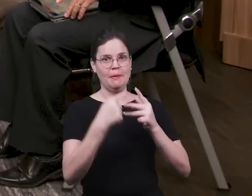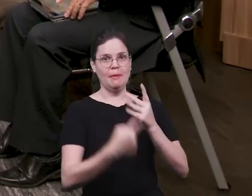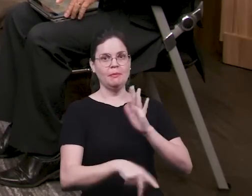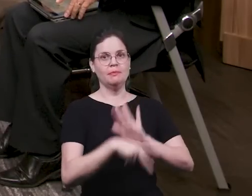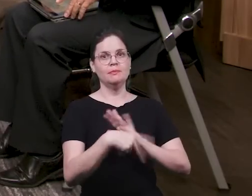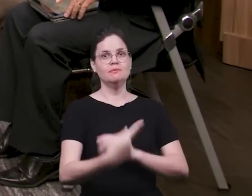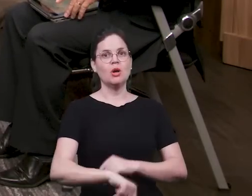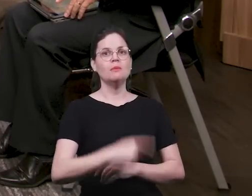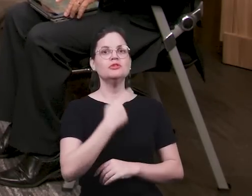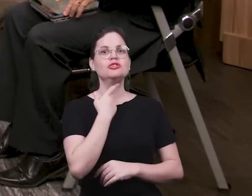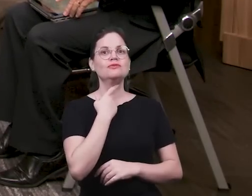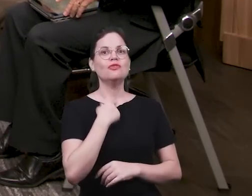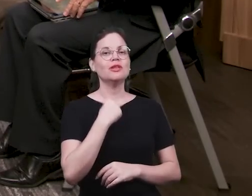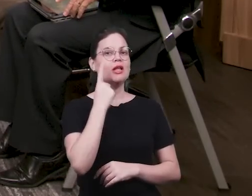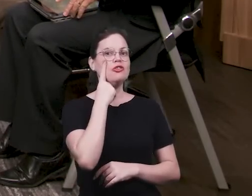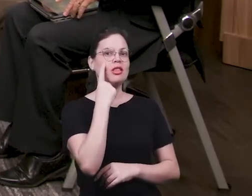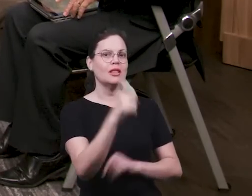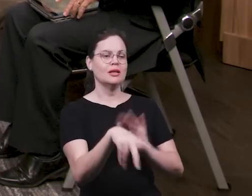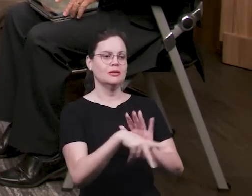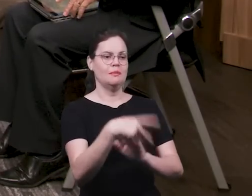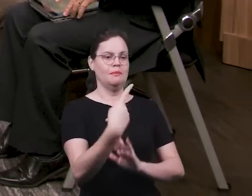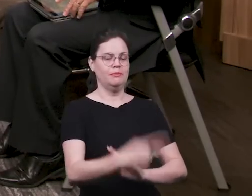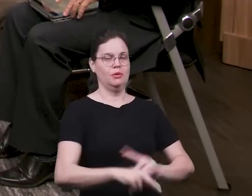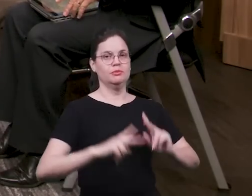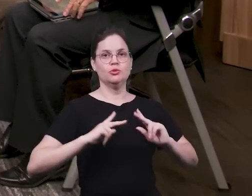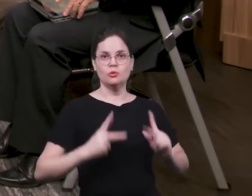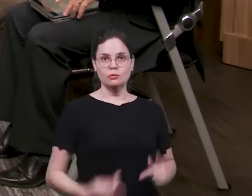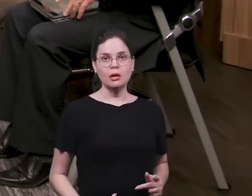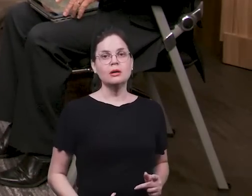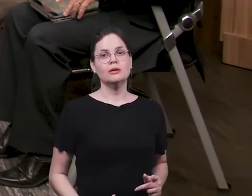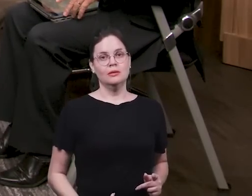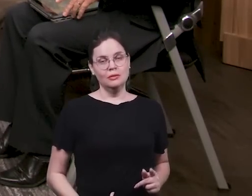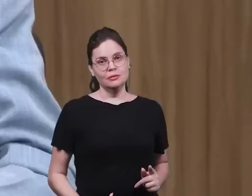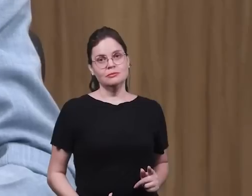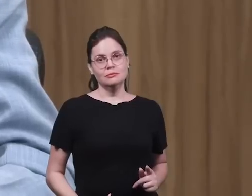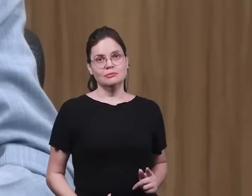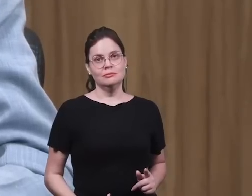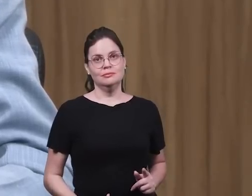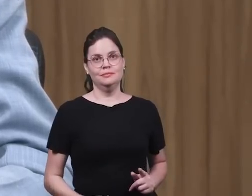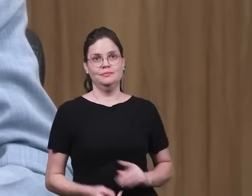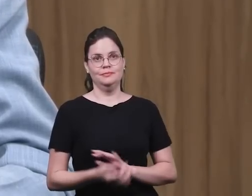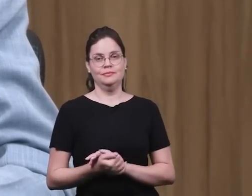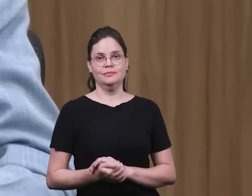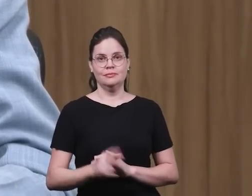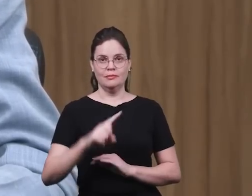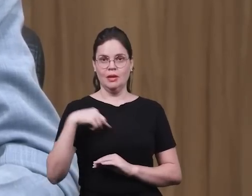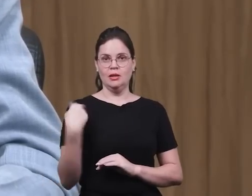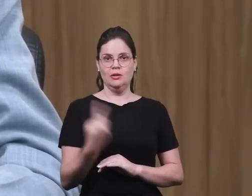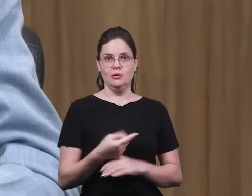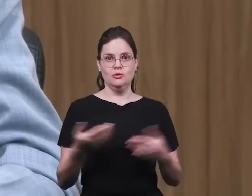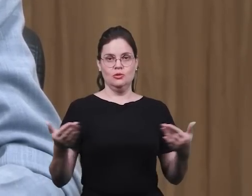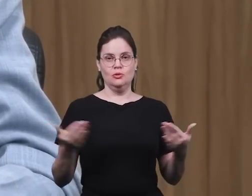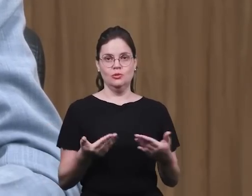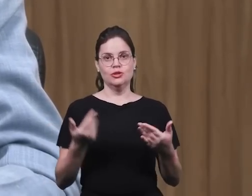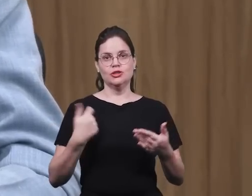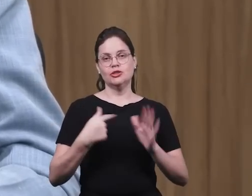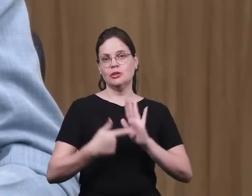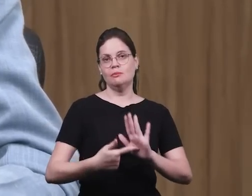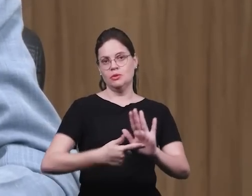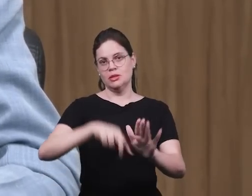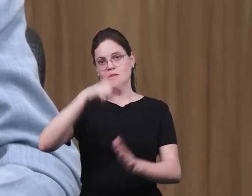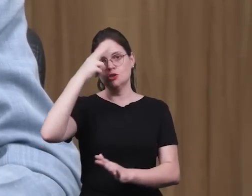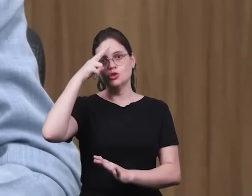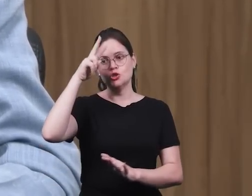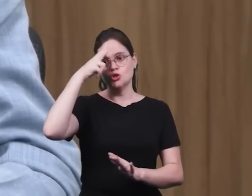interesseiros. Então, estamos falando de uma ocorrência histórica